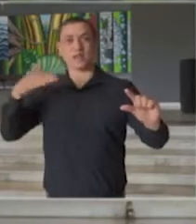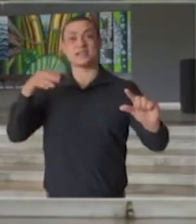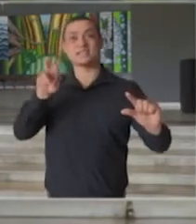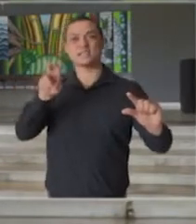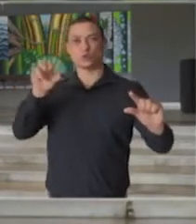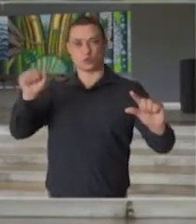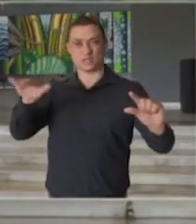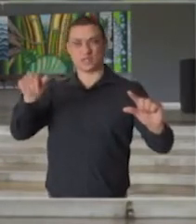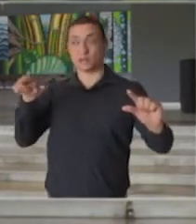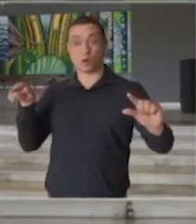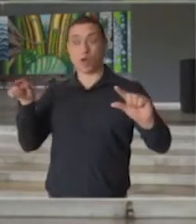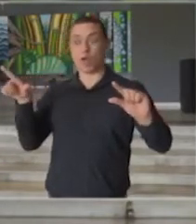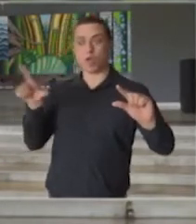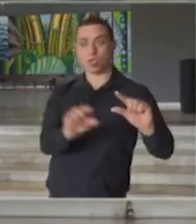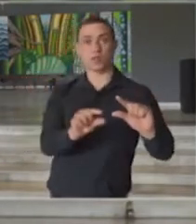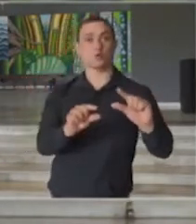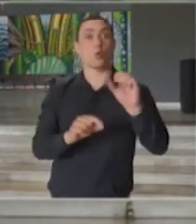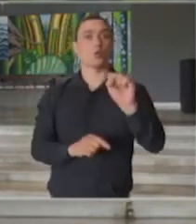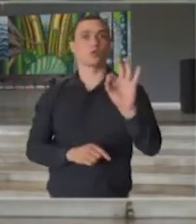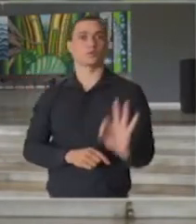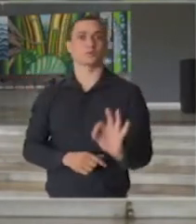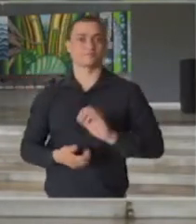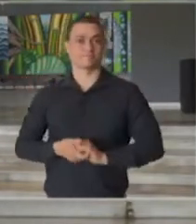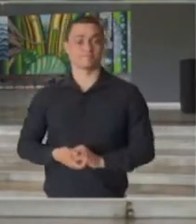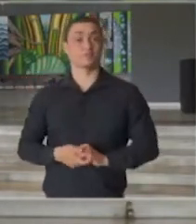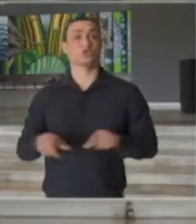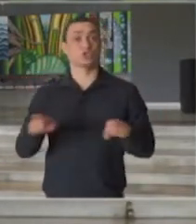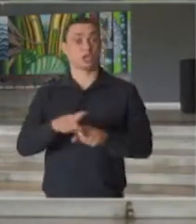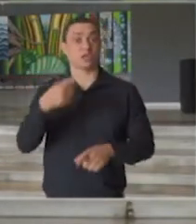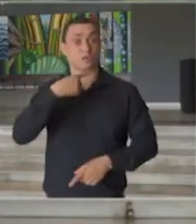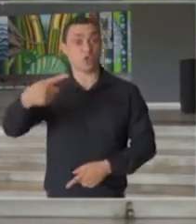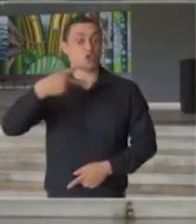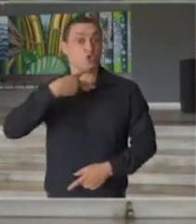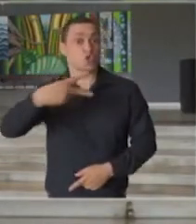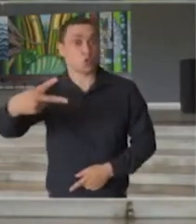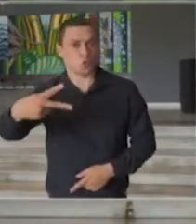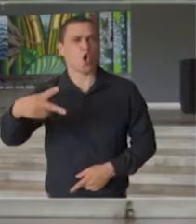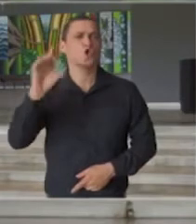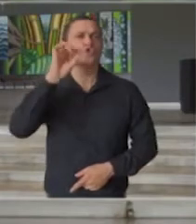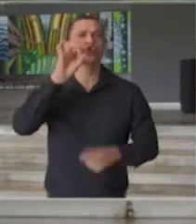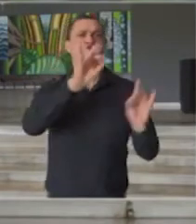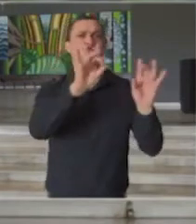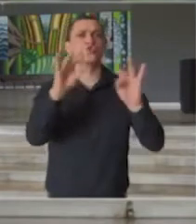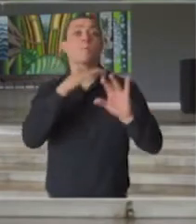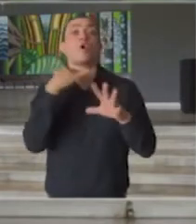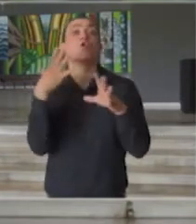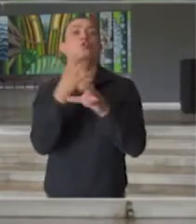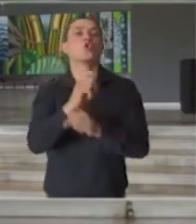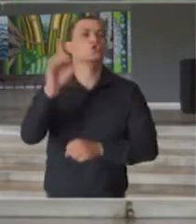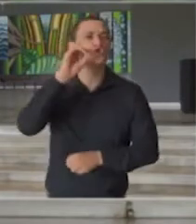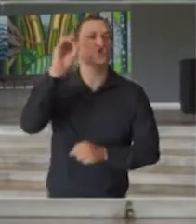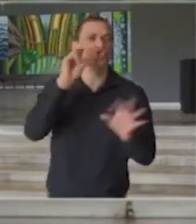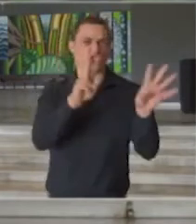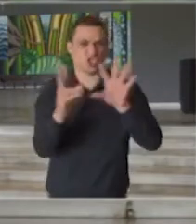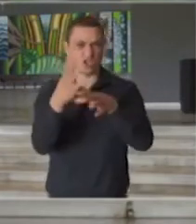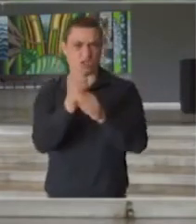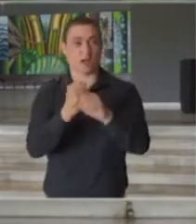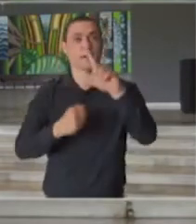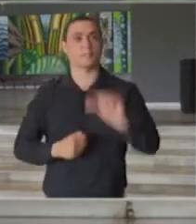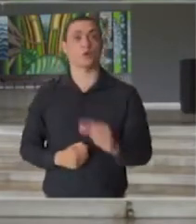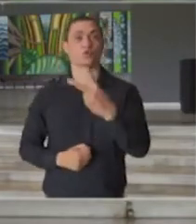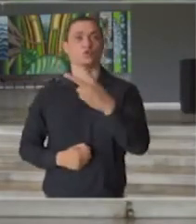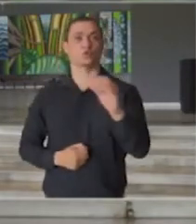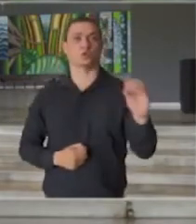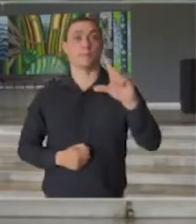5 de setembro. Pela segunda semana consecutiva, a média diária de óbitos ficou abaixo de